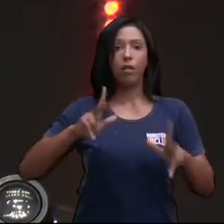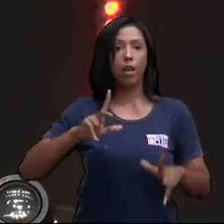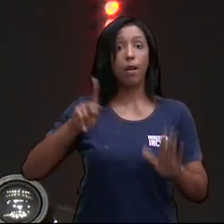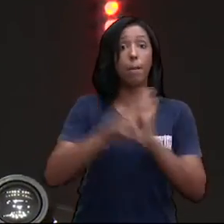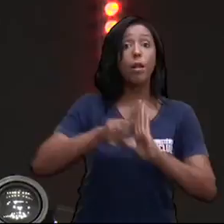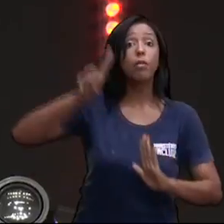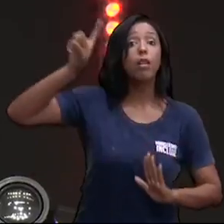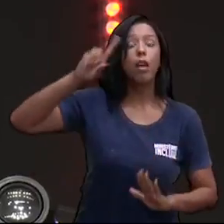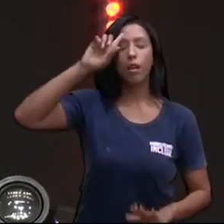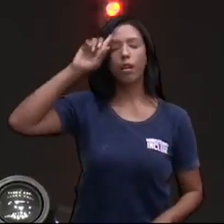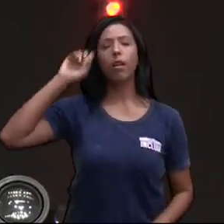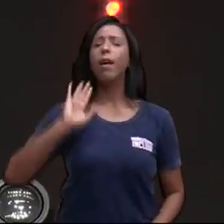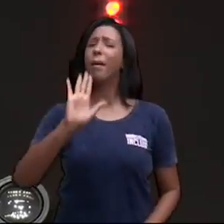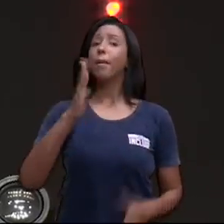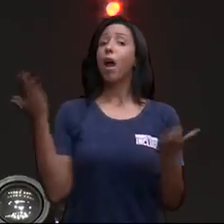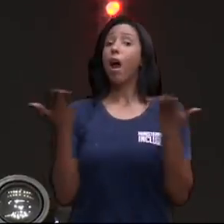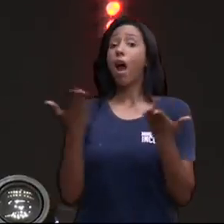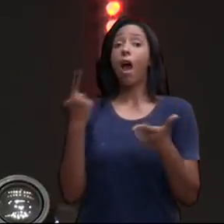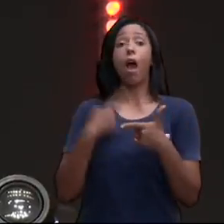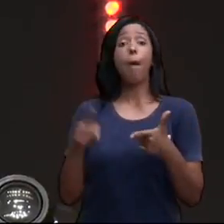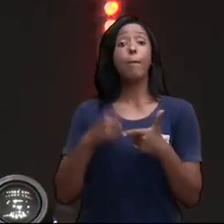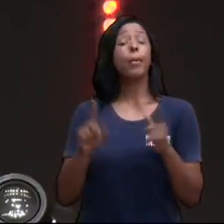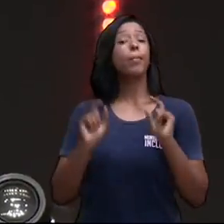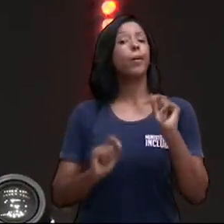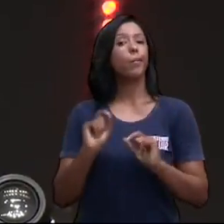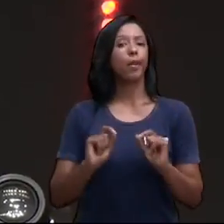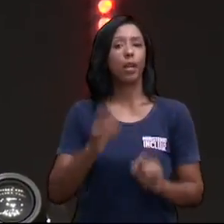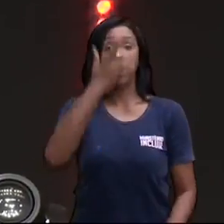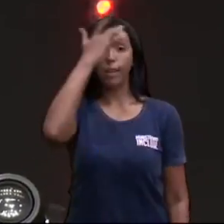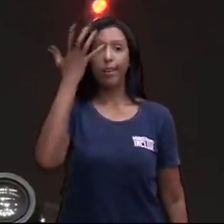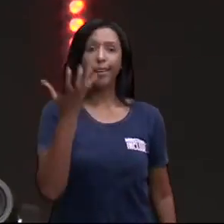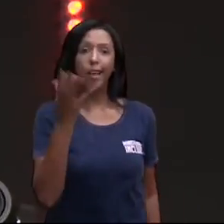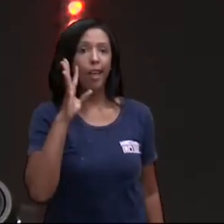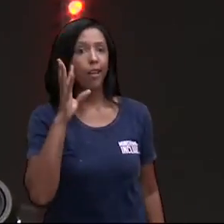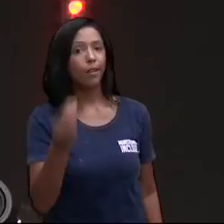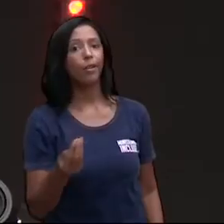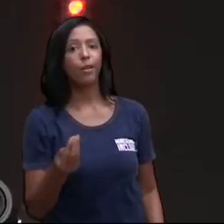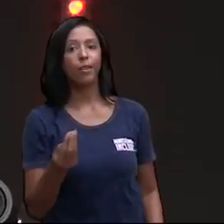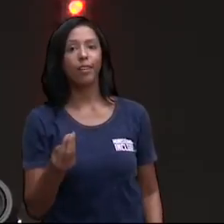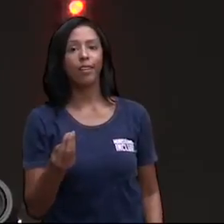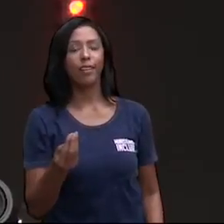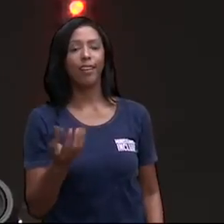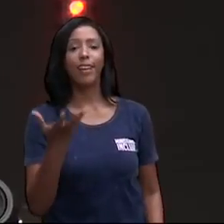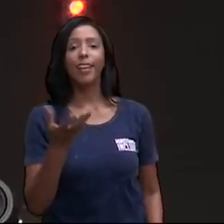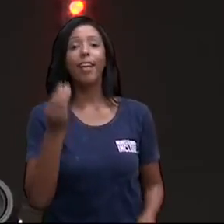é mas só que o problema hoje é que todo mundo quer resultado mas não quer verdade